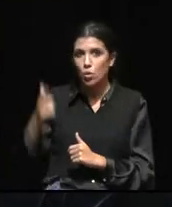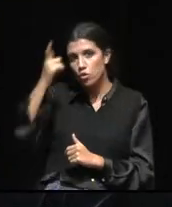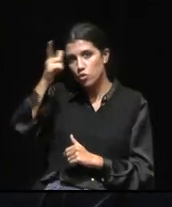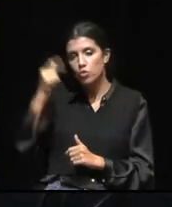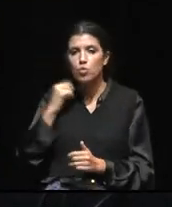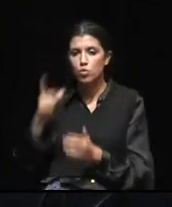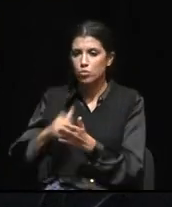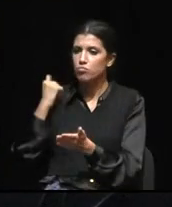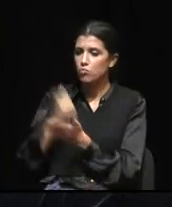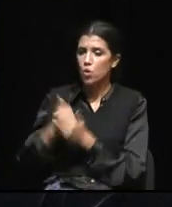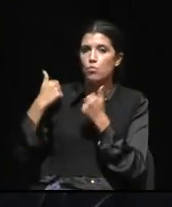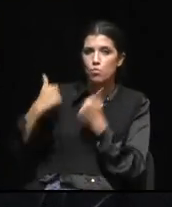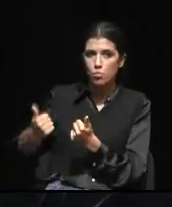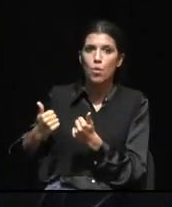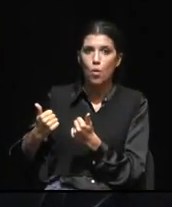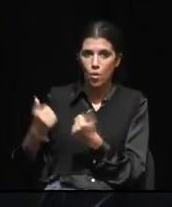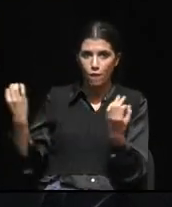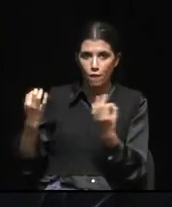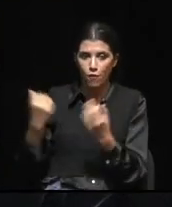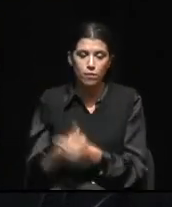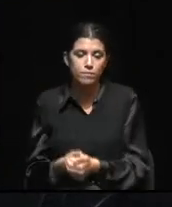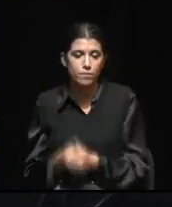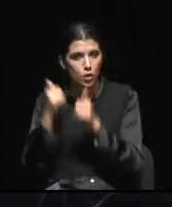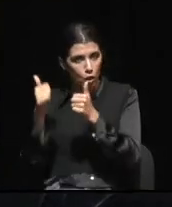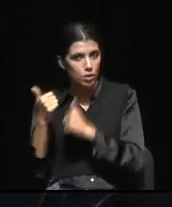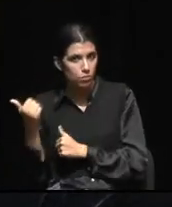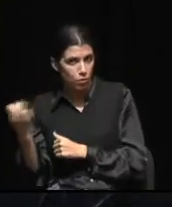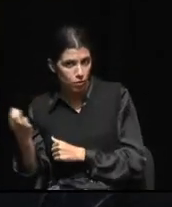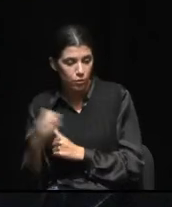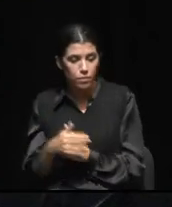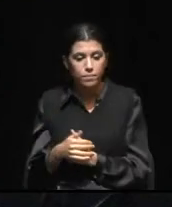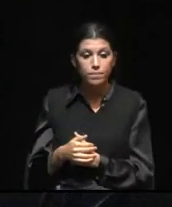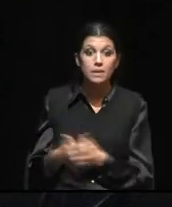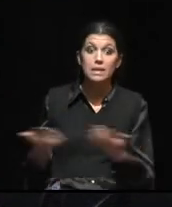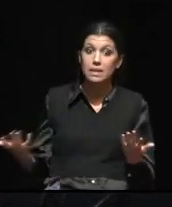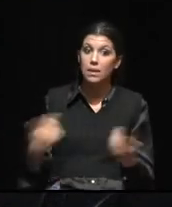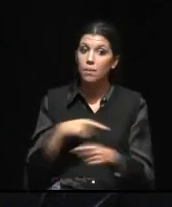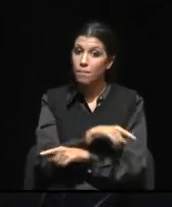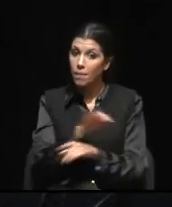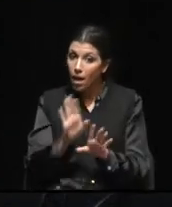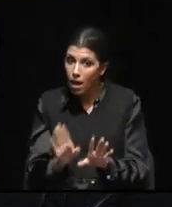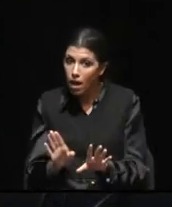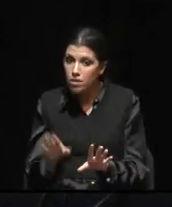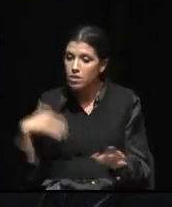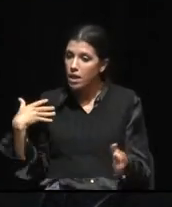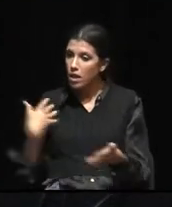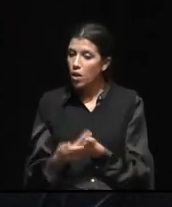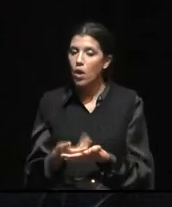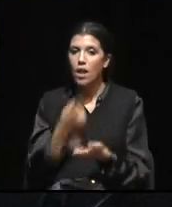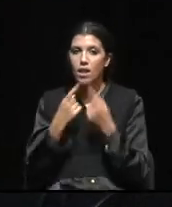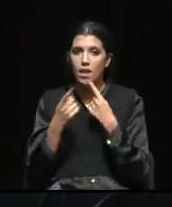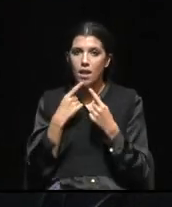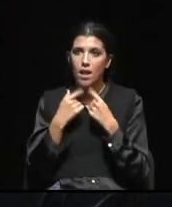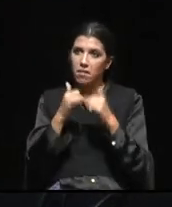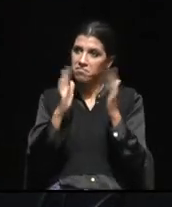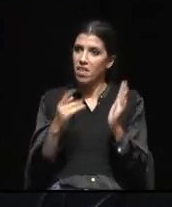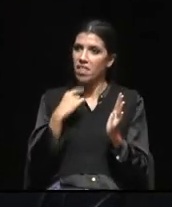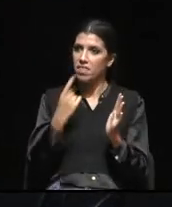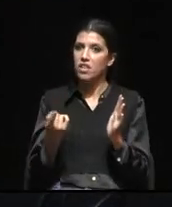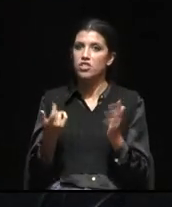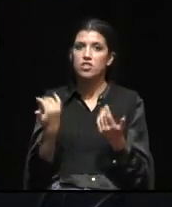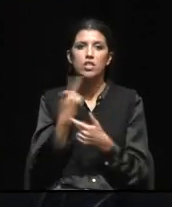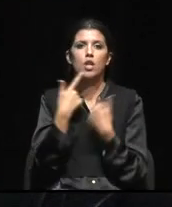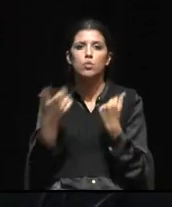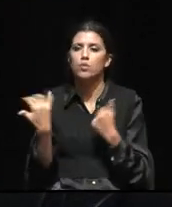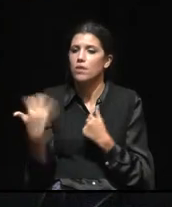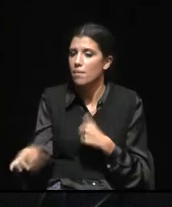sucesso pelo menos um grau do ensino superior desengane-se Como tem sido apanágio desta casa quem diz que tudo está